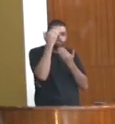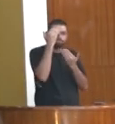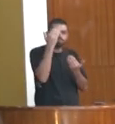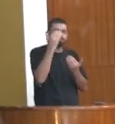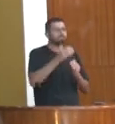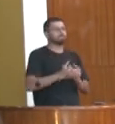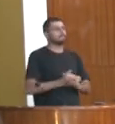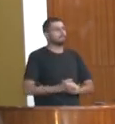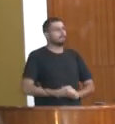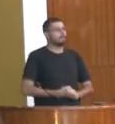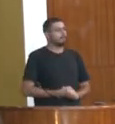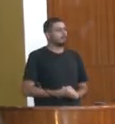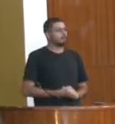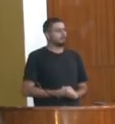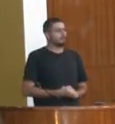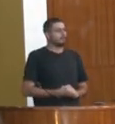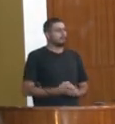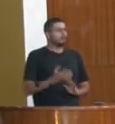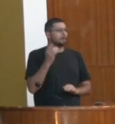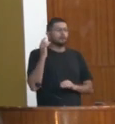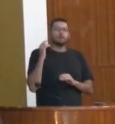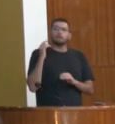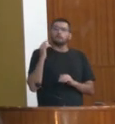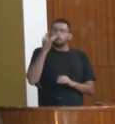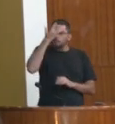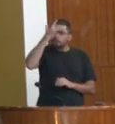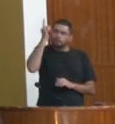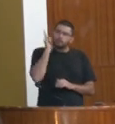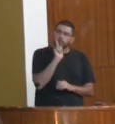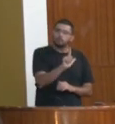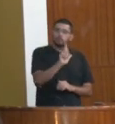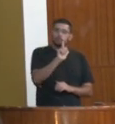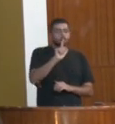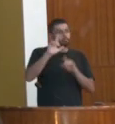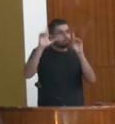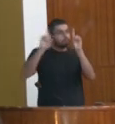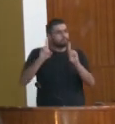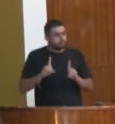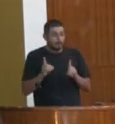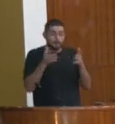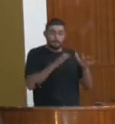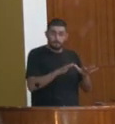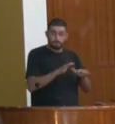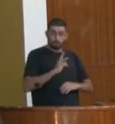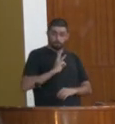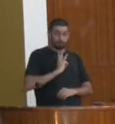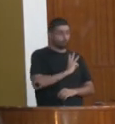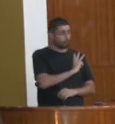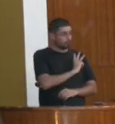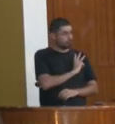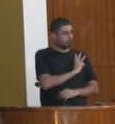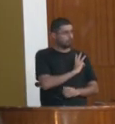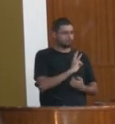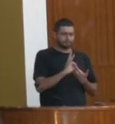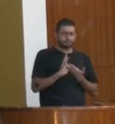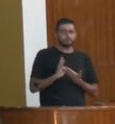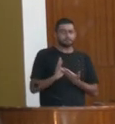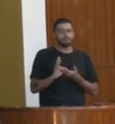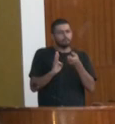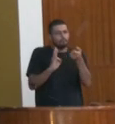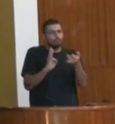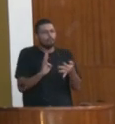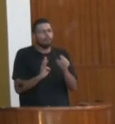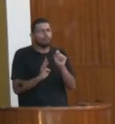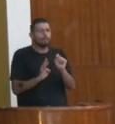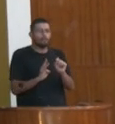estar empregando as pessoas com deficiência. E o pastor Washington falou também que, além das pessoas com deficiência, começamos